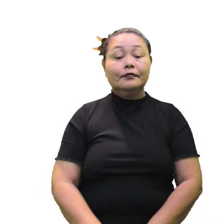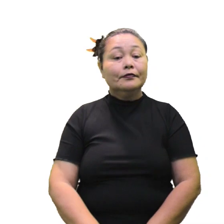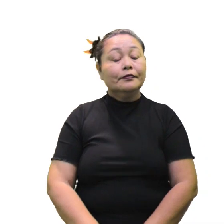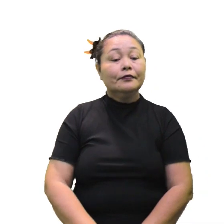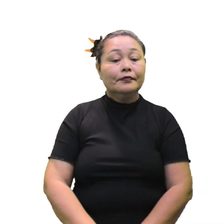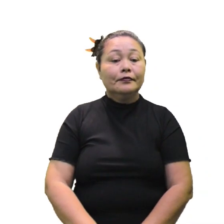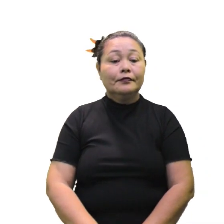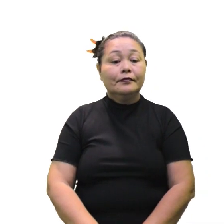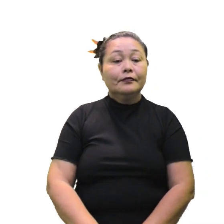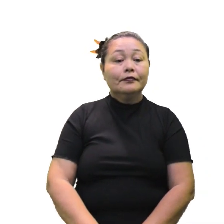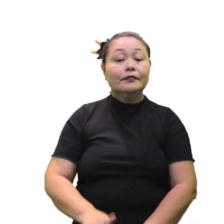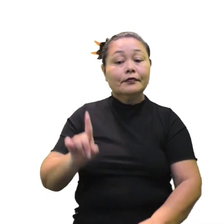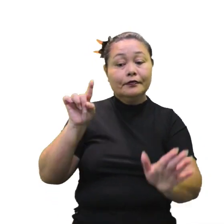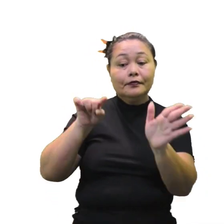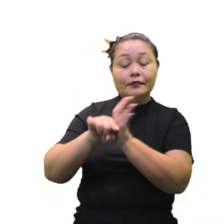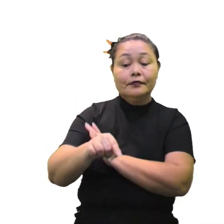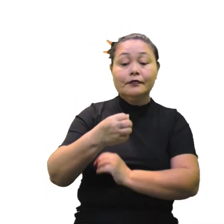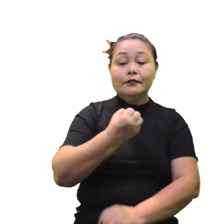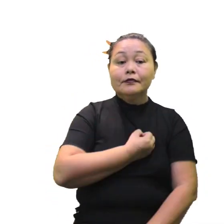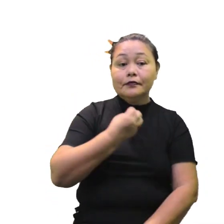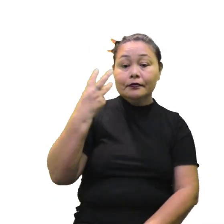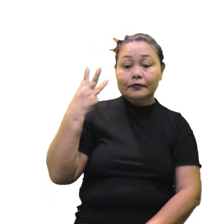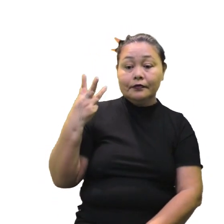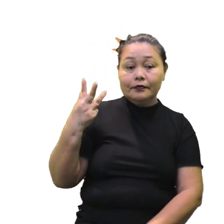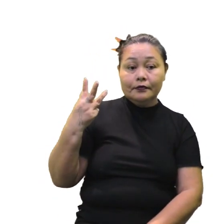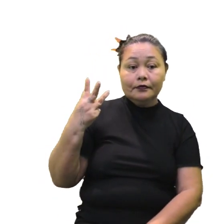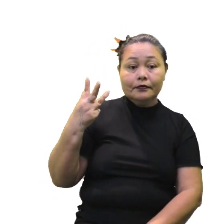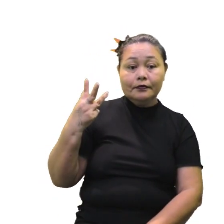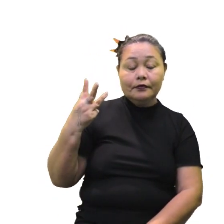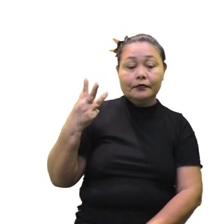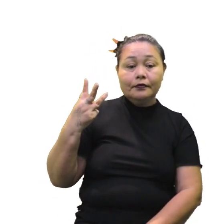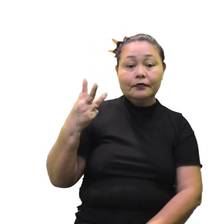alternativa. Vamos para a terceira?